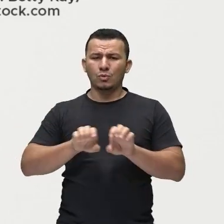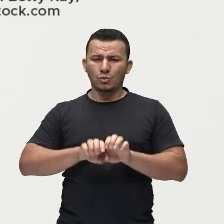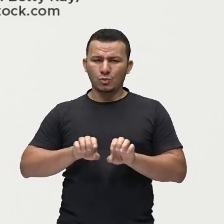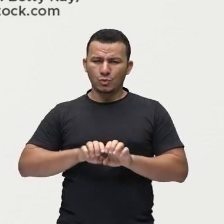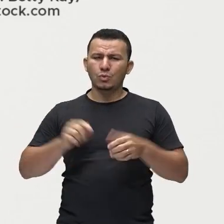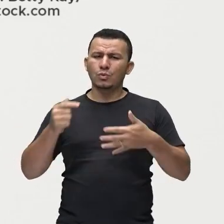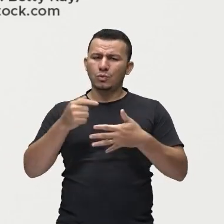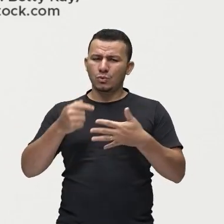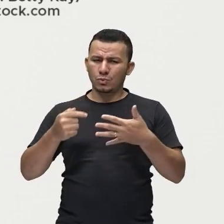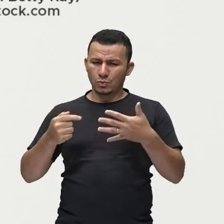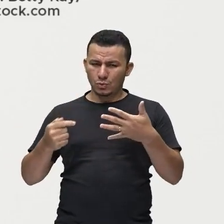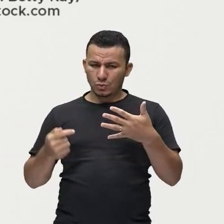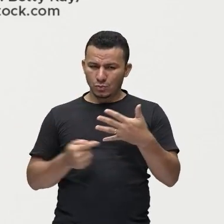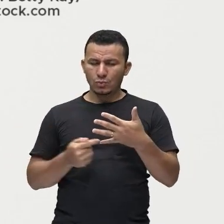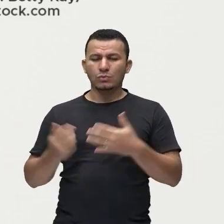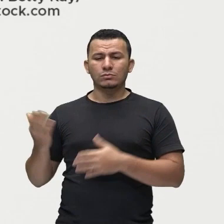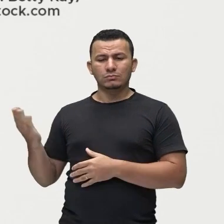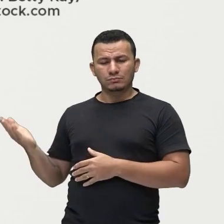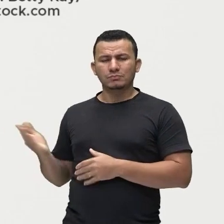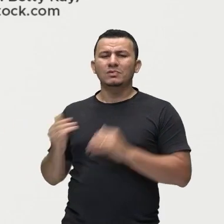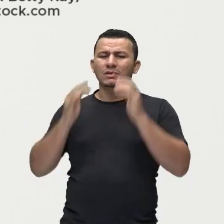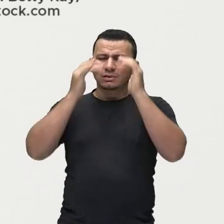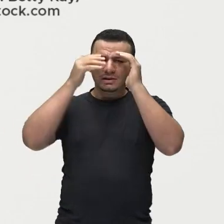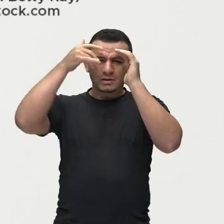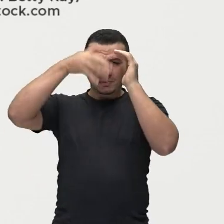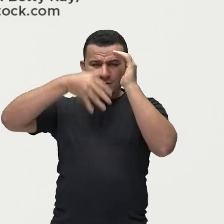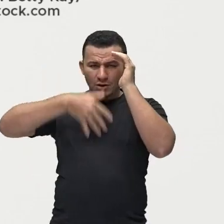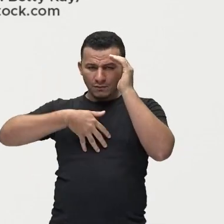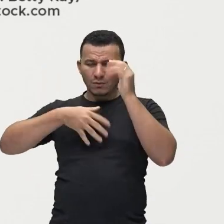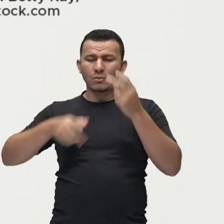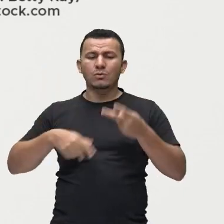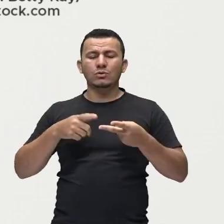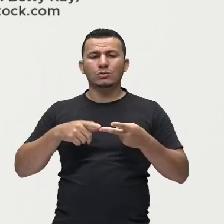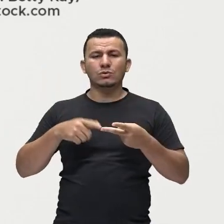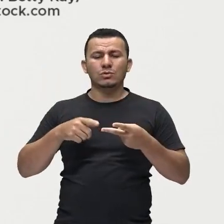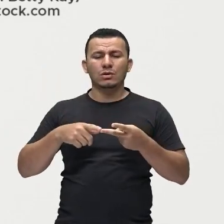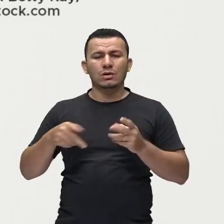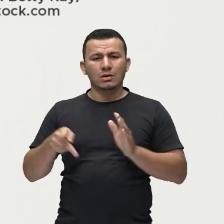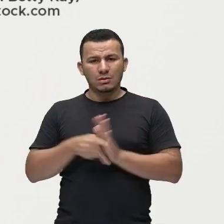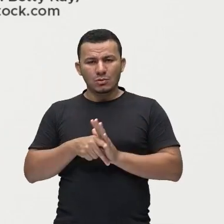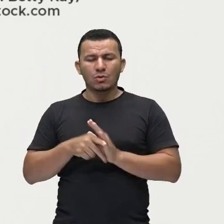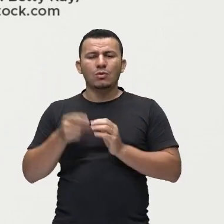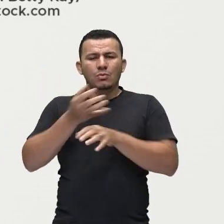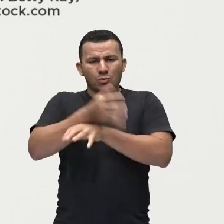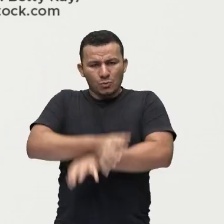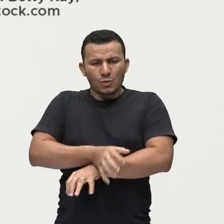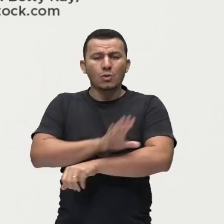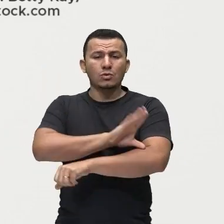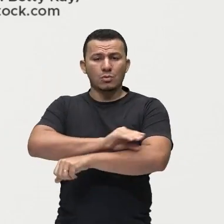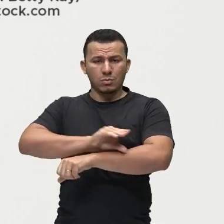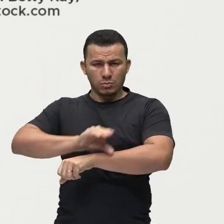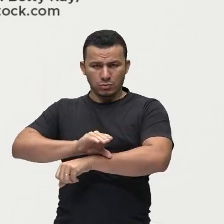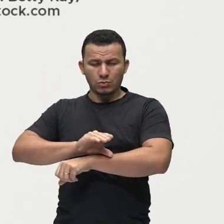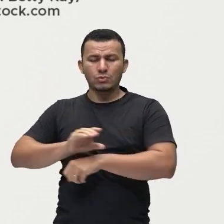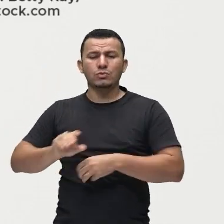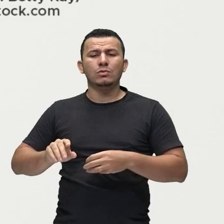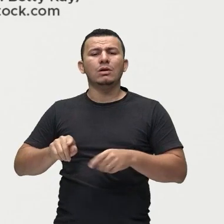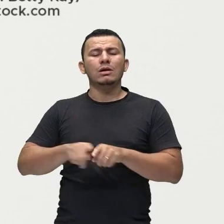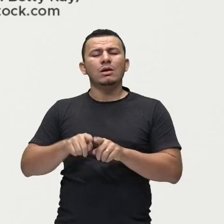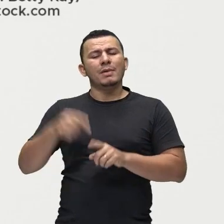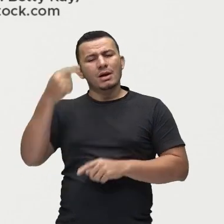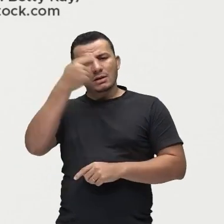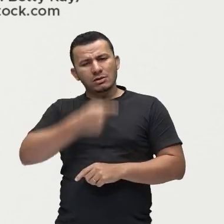relacionadas. Epiderme, sistema nervoso, mesoderme, forma derme, ossos e músculos, no sistema